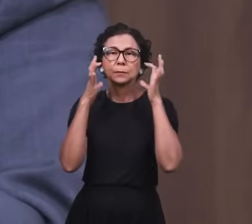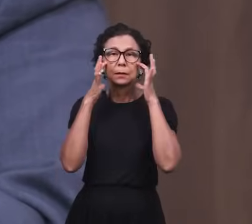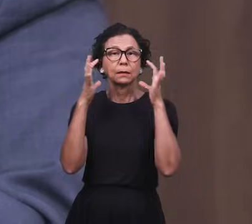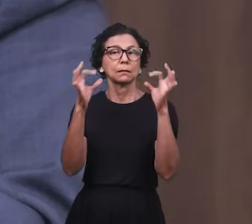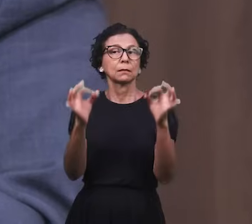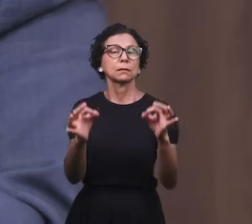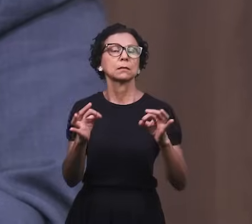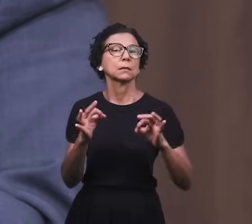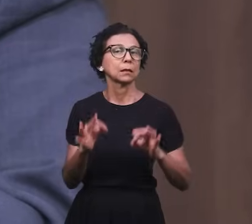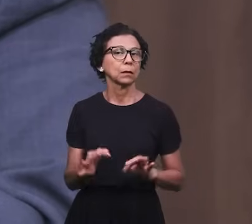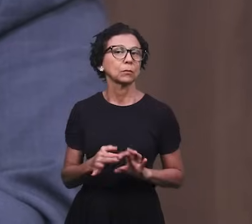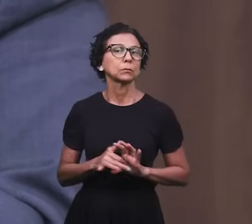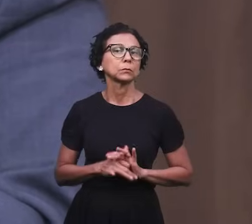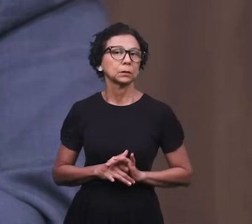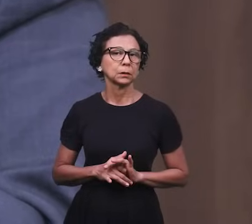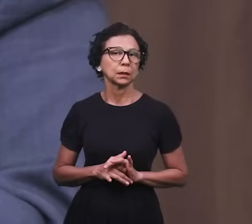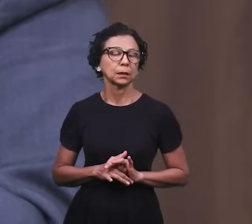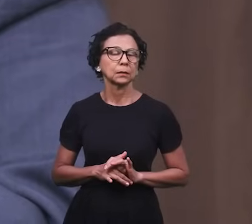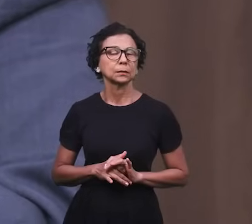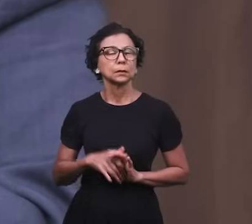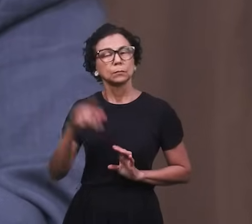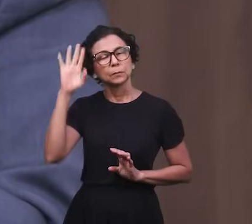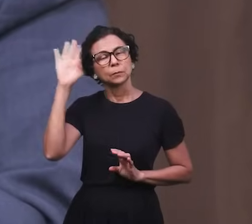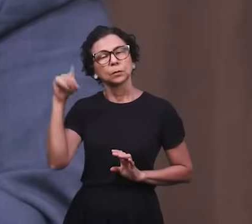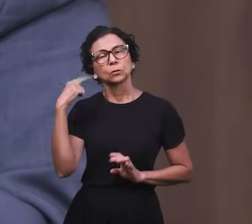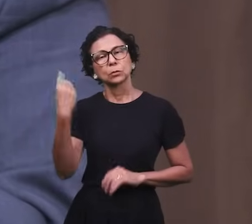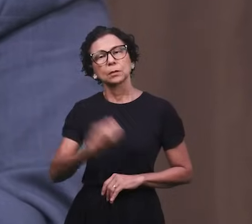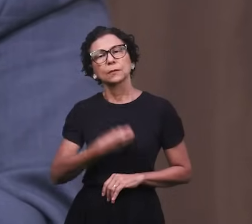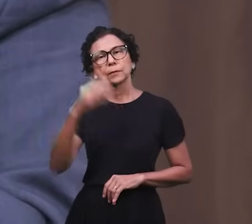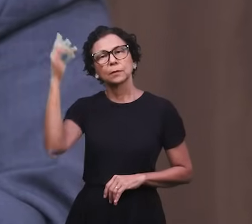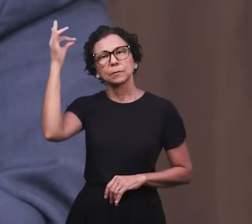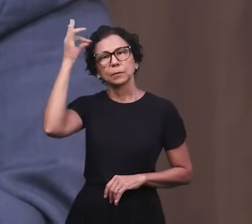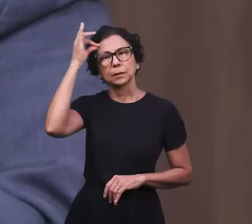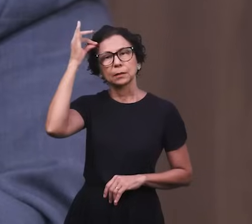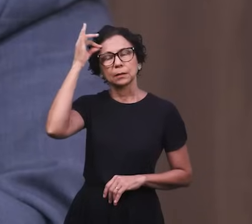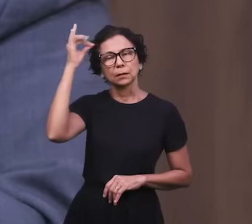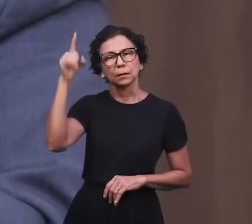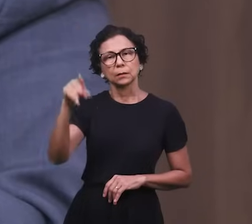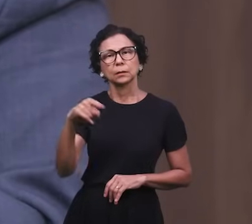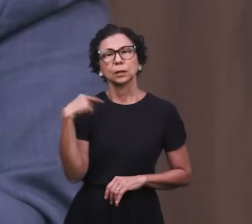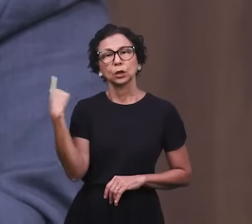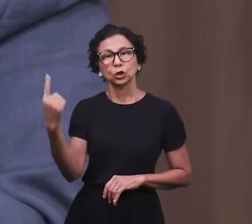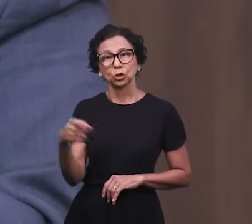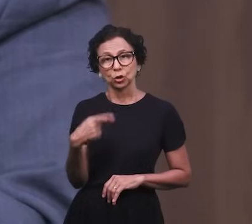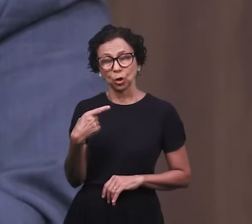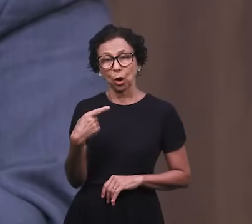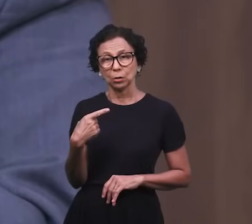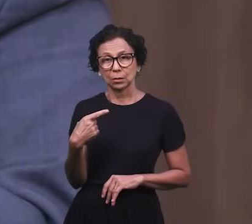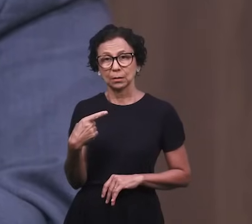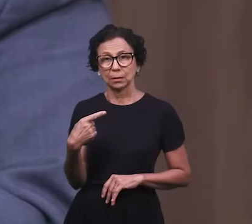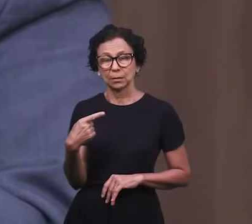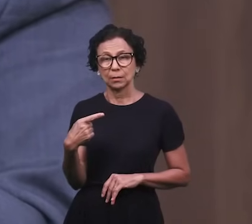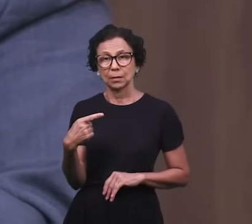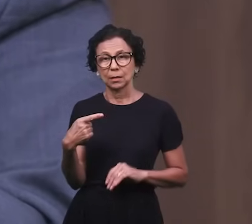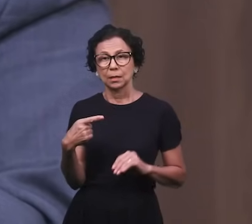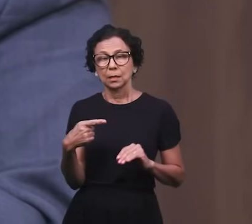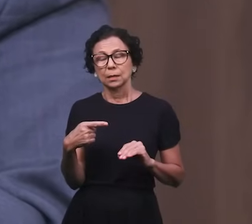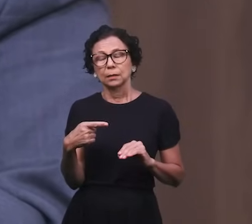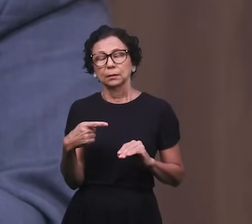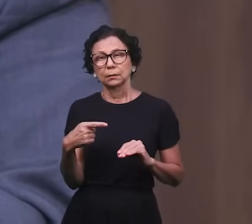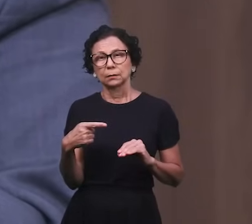vida espiritual, nossa vida pessoal. A nossa vida hoje do jovem está toda no smartphone, praticamente. Verdade. E nós temos